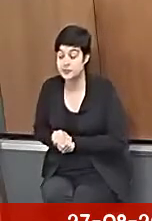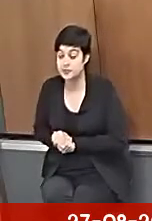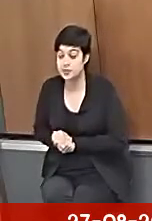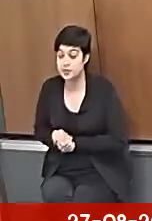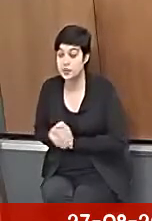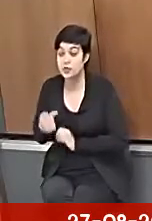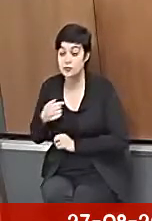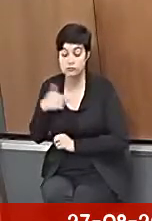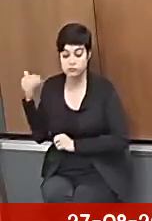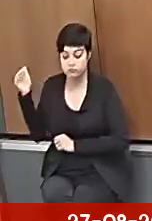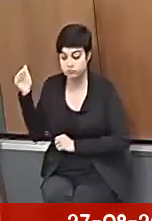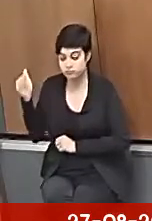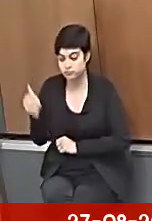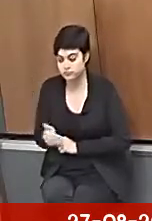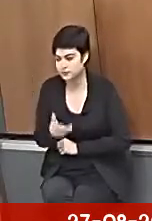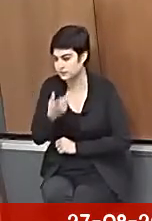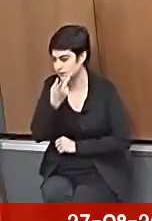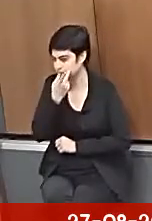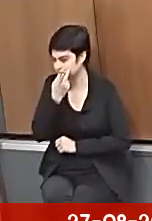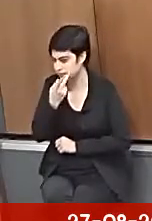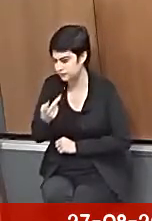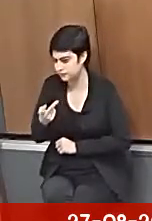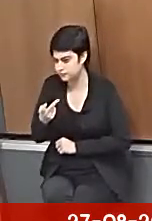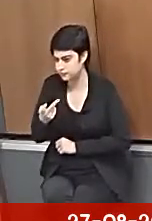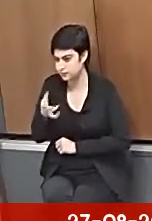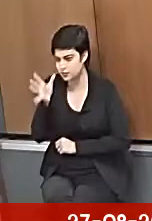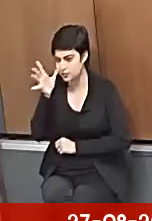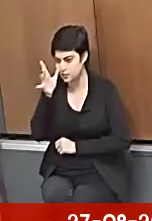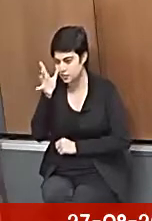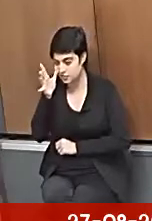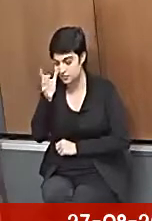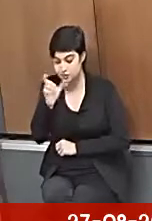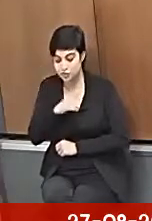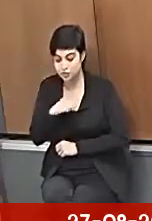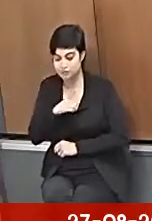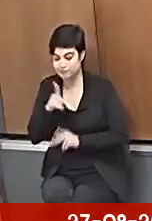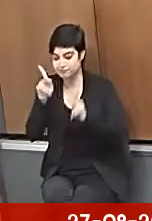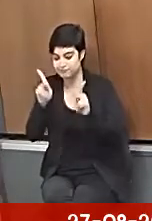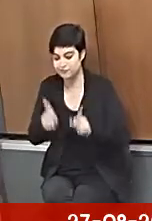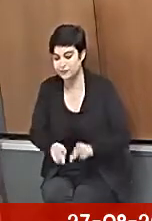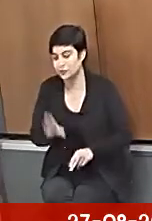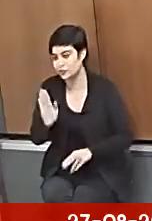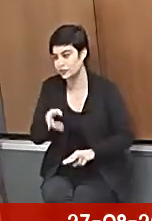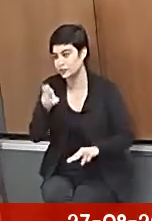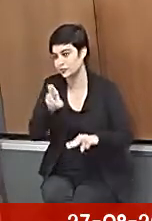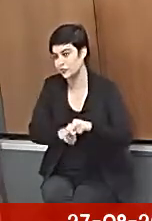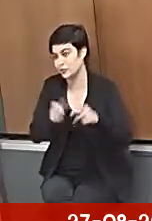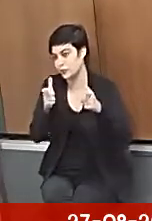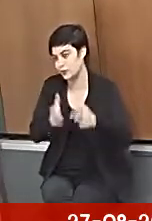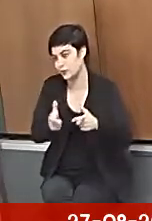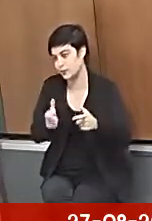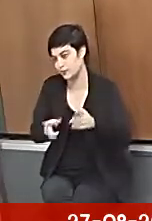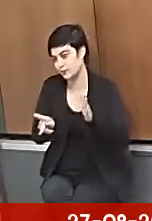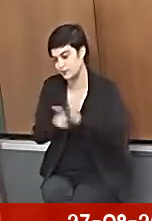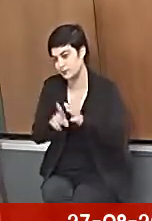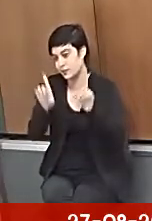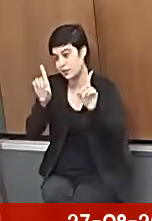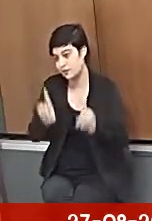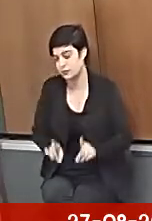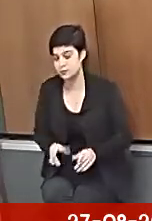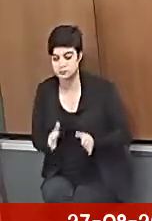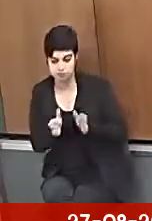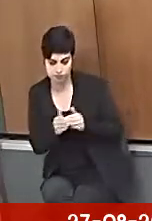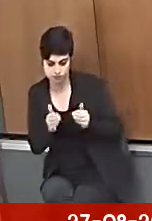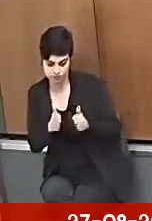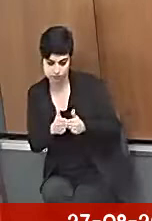acontecer chega lá para assistir várias pessoas tomaram conta do seu espaço e exclusivas para pessoas com deficiências ou mobilidade reduzida você pede